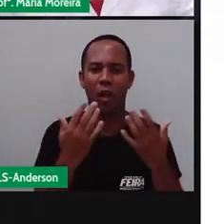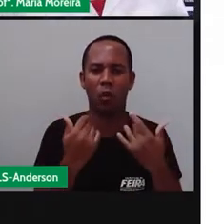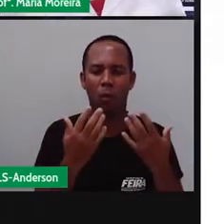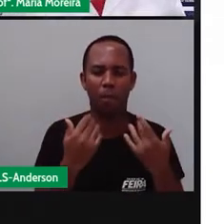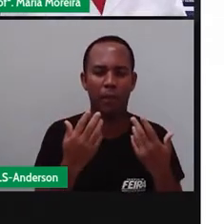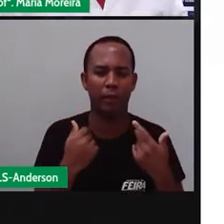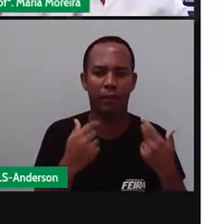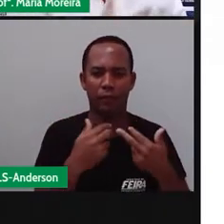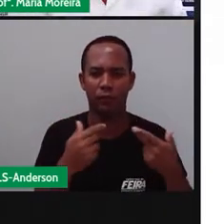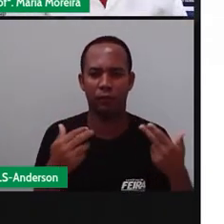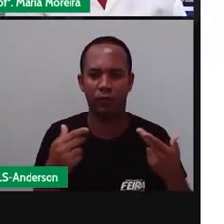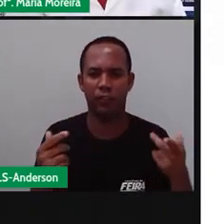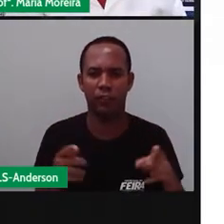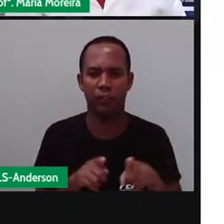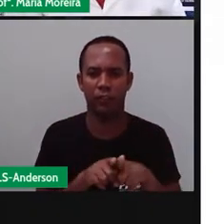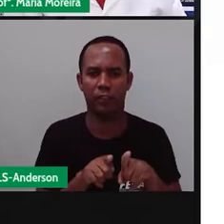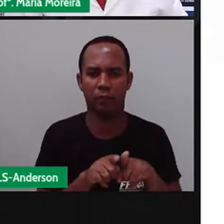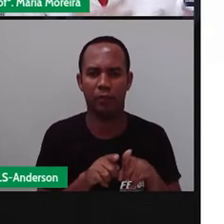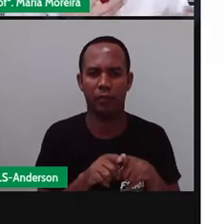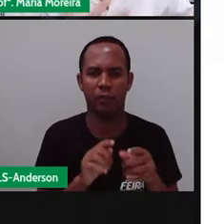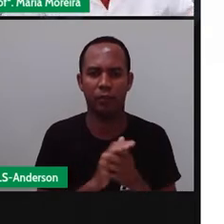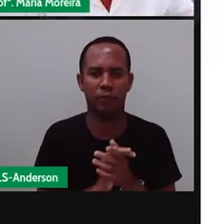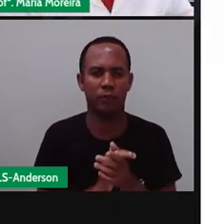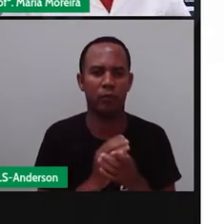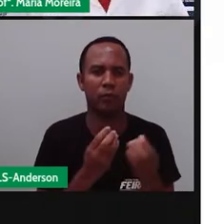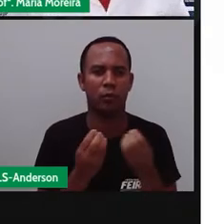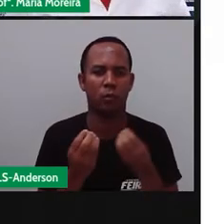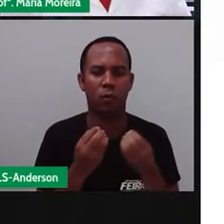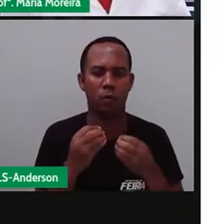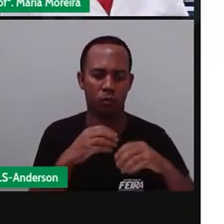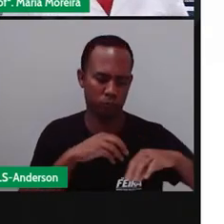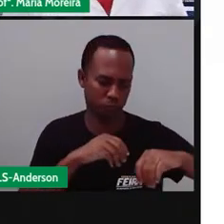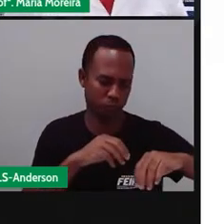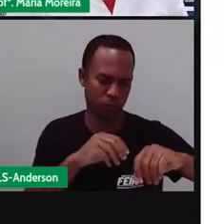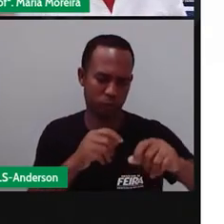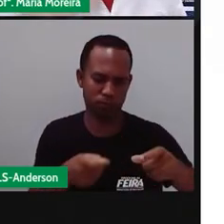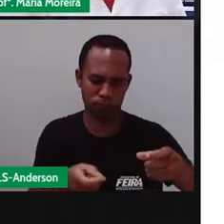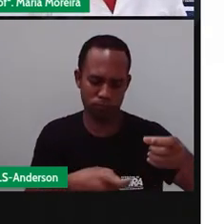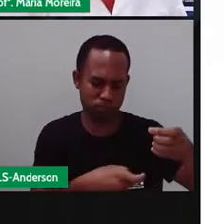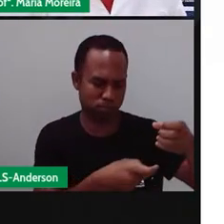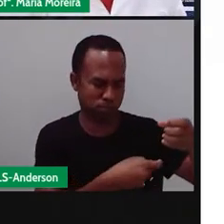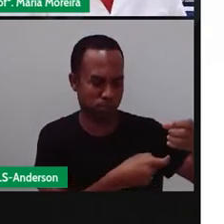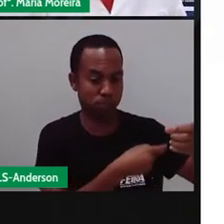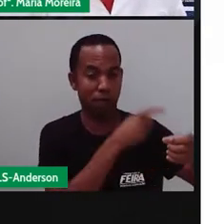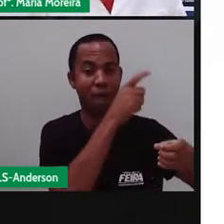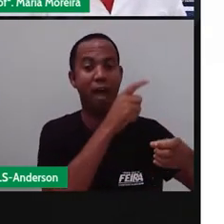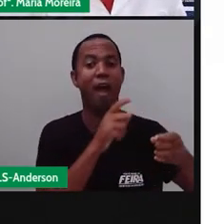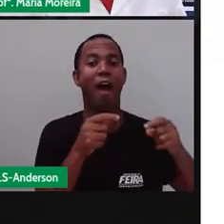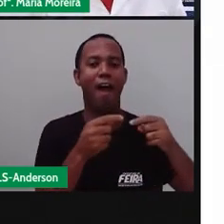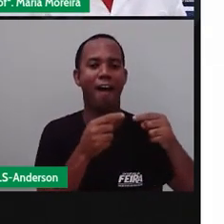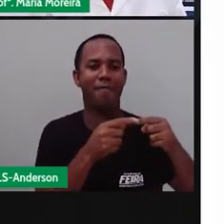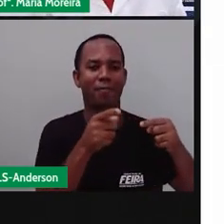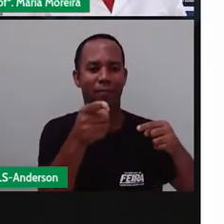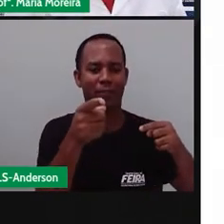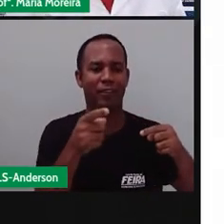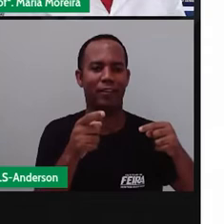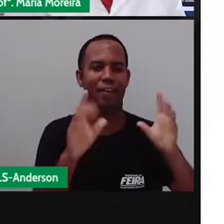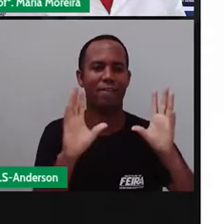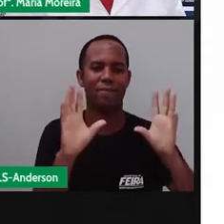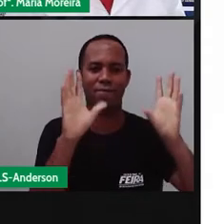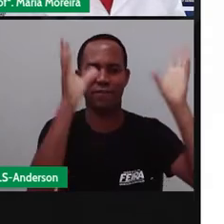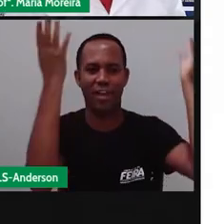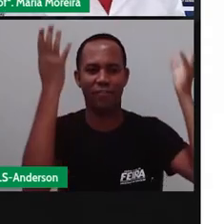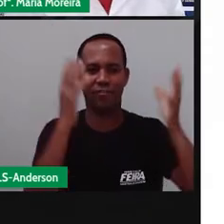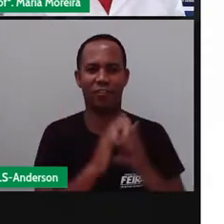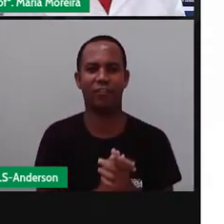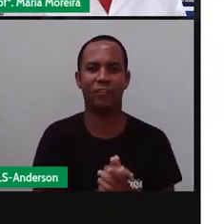para comemorar o quê? Justamente a fertilidade do solo e a colheita. Lembra que a gente falou sobre fertilidade do solo aqui? Que é o solo o quê?